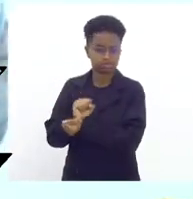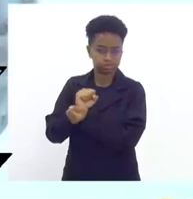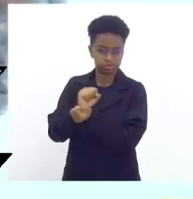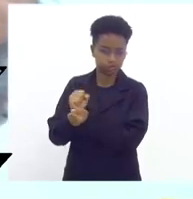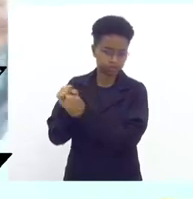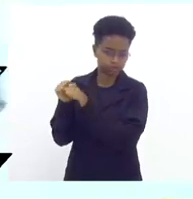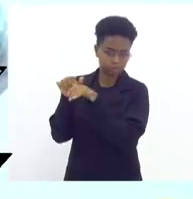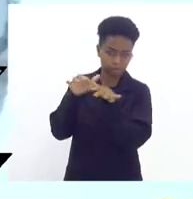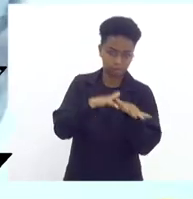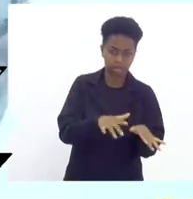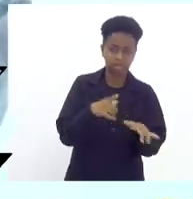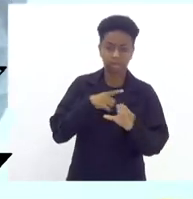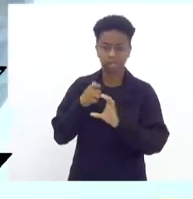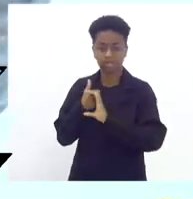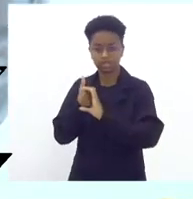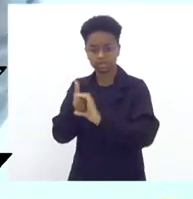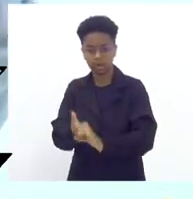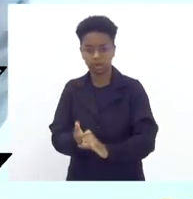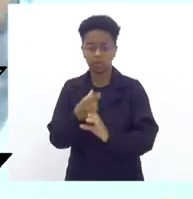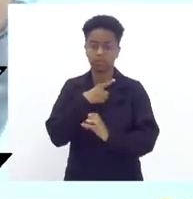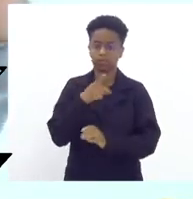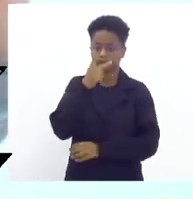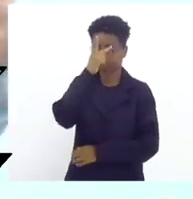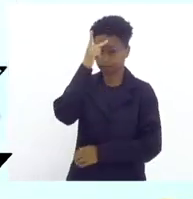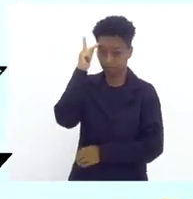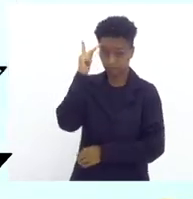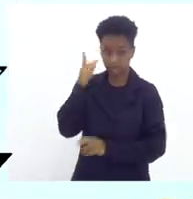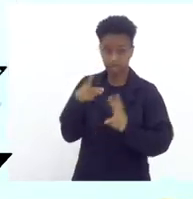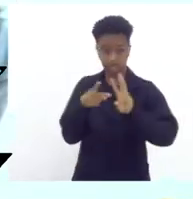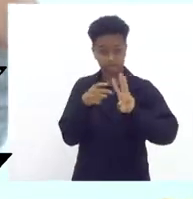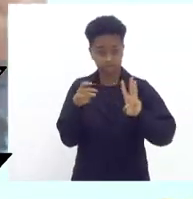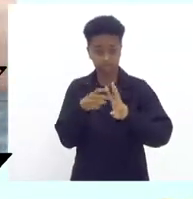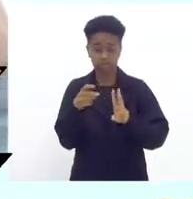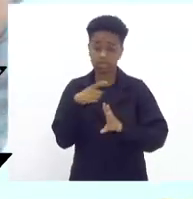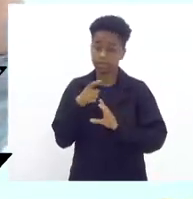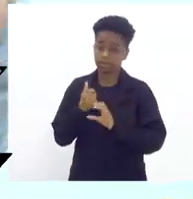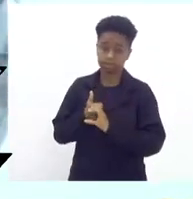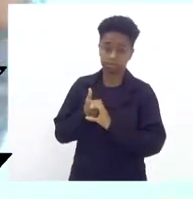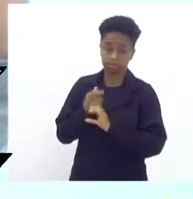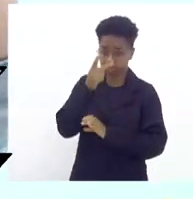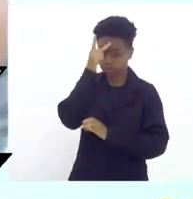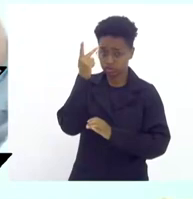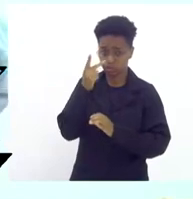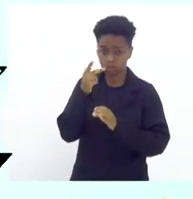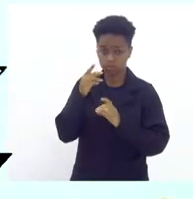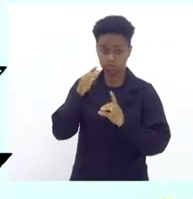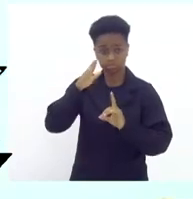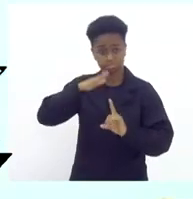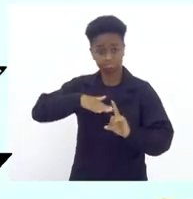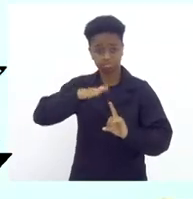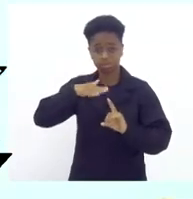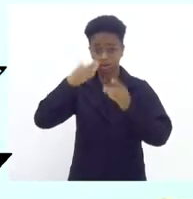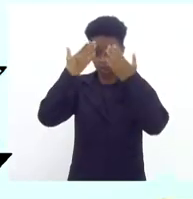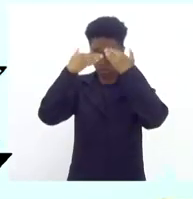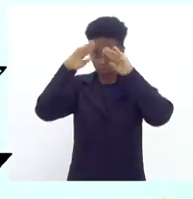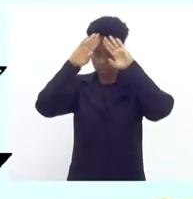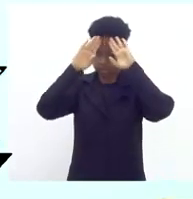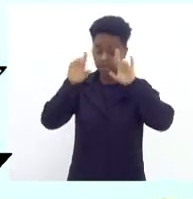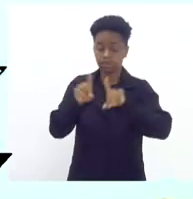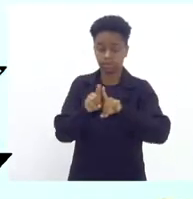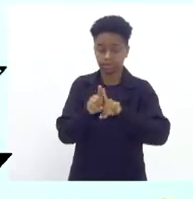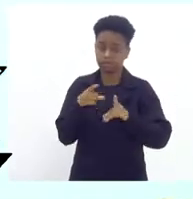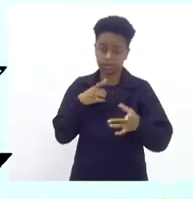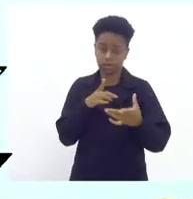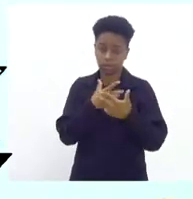gente tem cristãos tem pessoas que com tradições indígenas e tem pessoas cultuando orixás Em ambos lados da Fronteira eram tanta gente tem coisas que